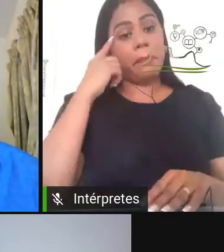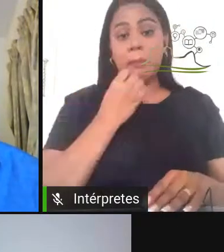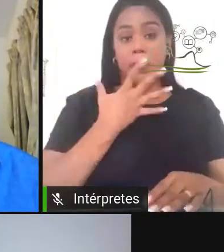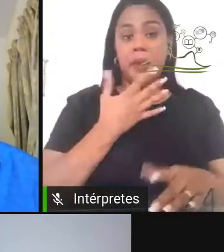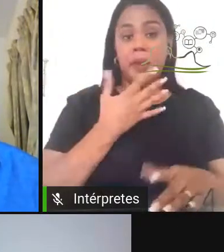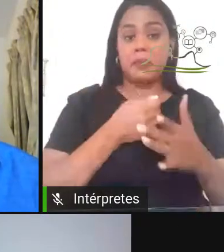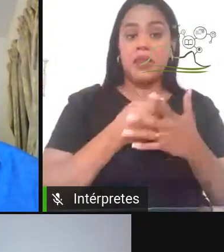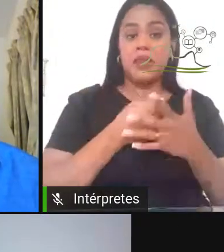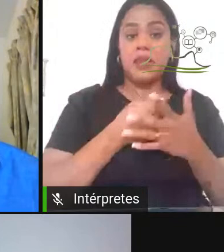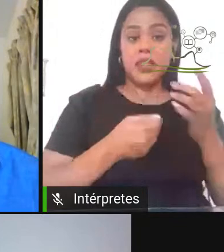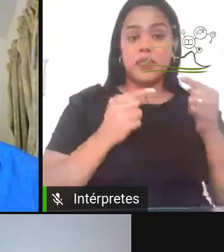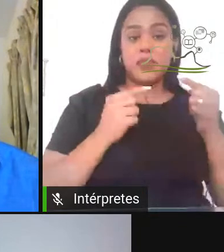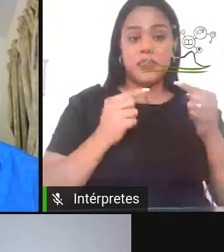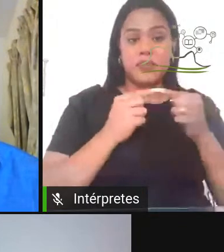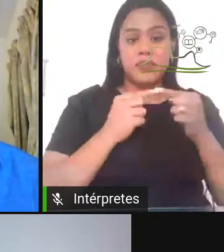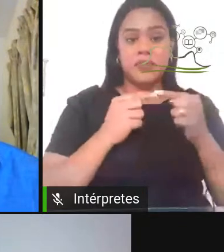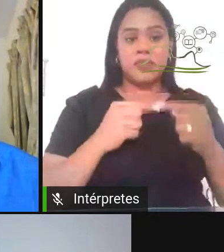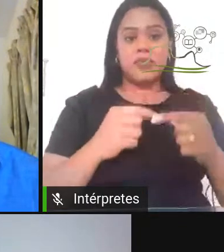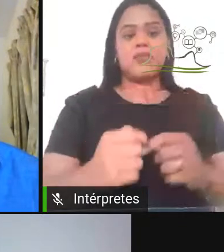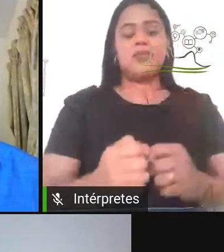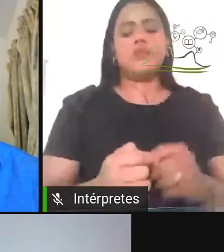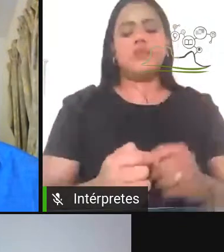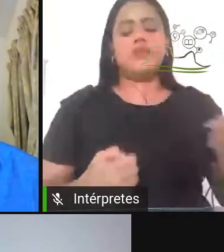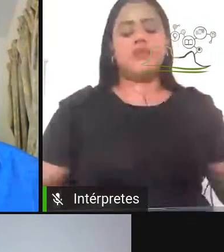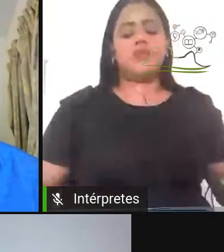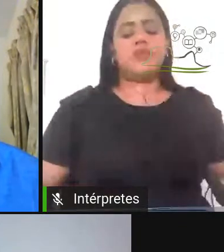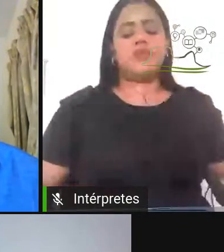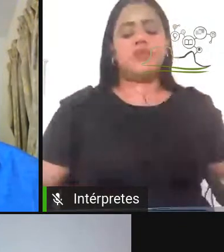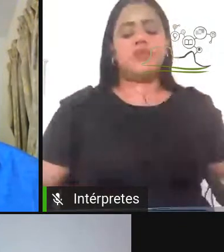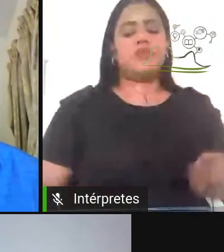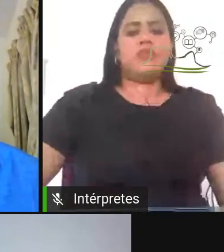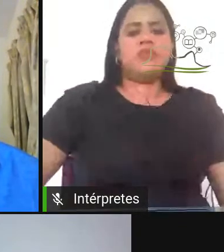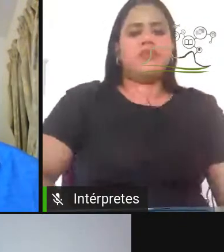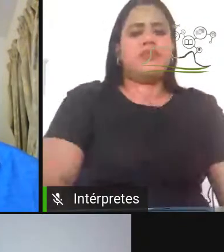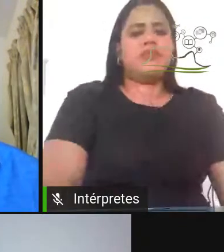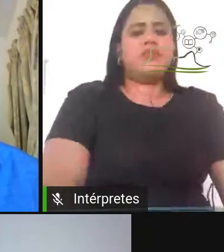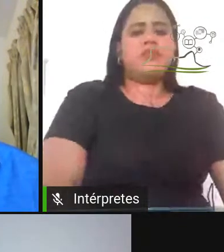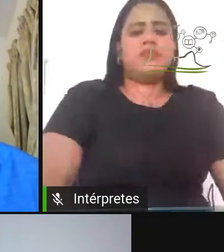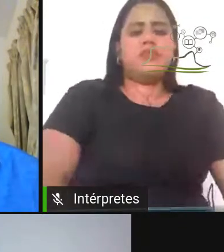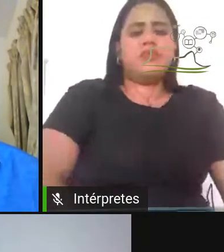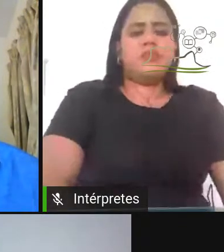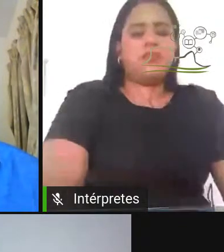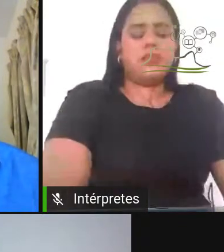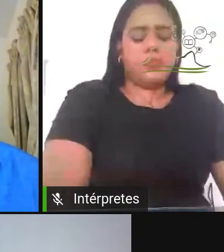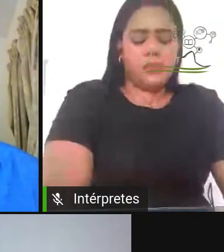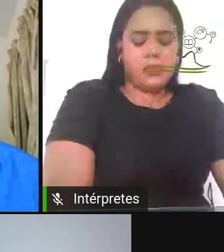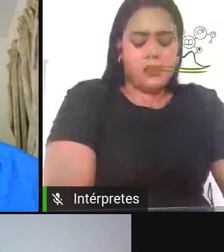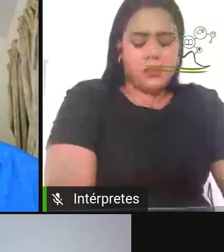mesmo numa questão introdutória. Carlos Osvaldo, agora é contigo.